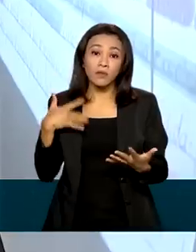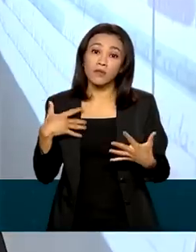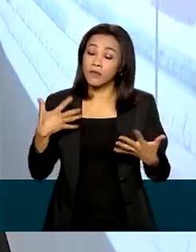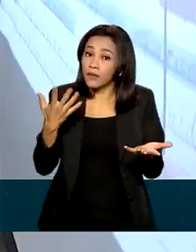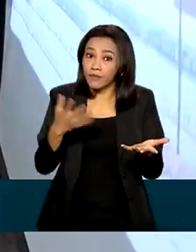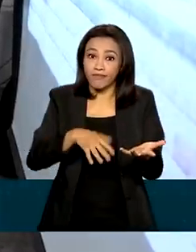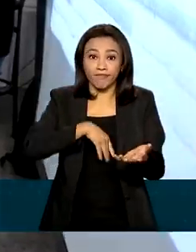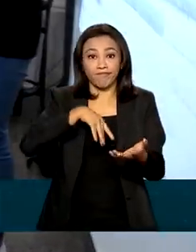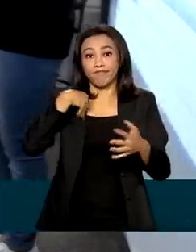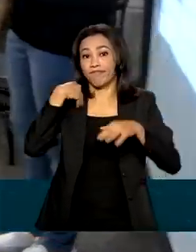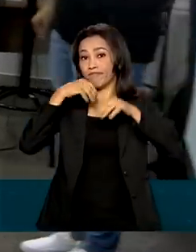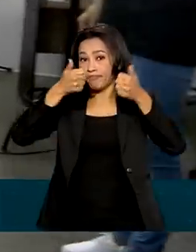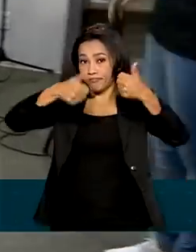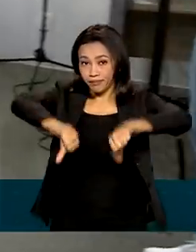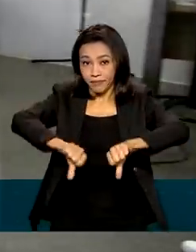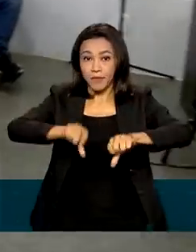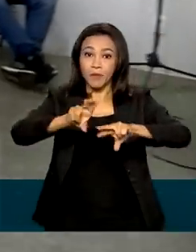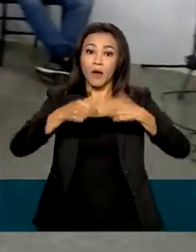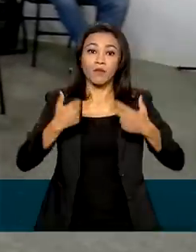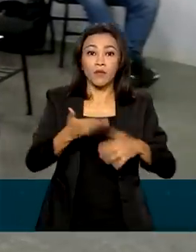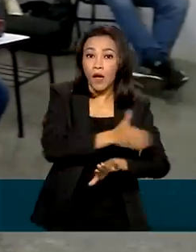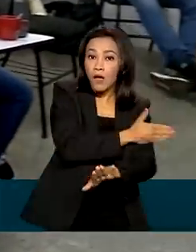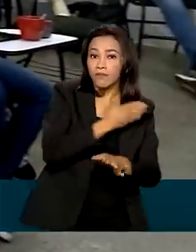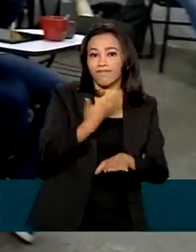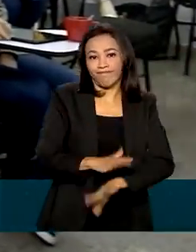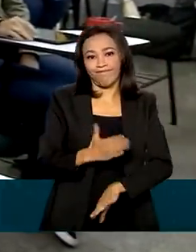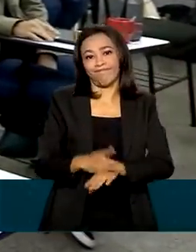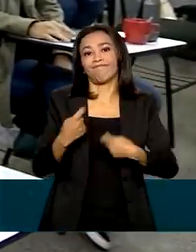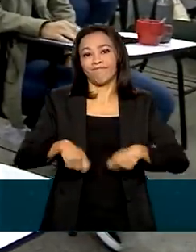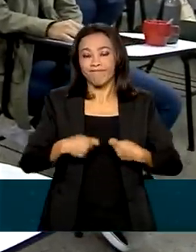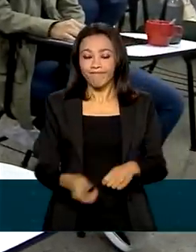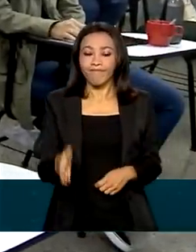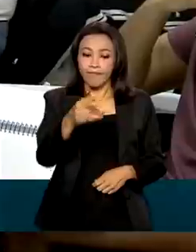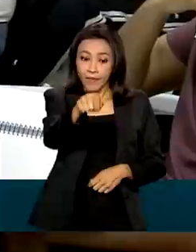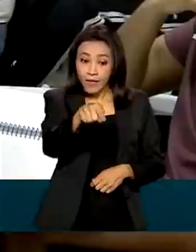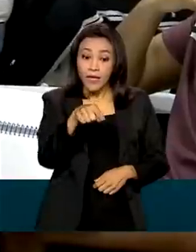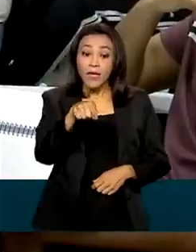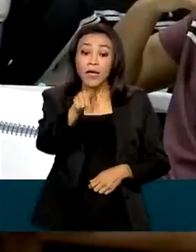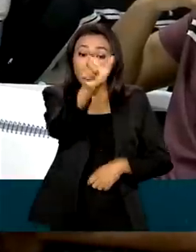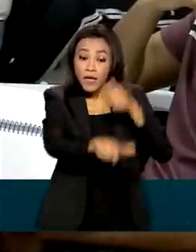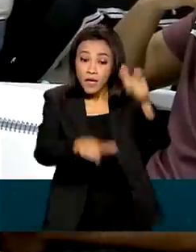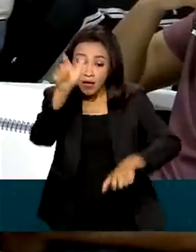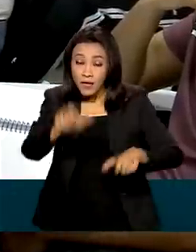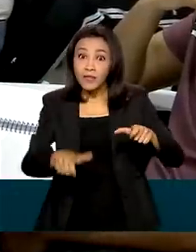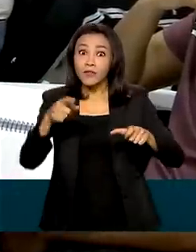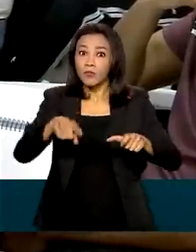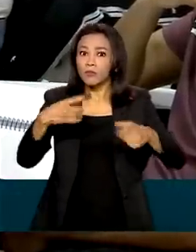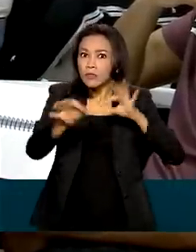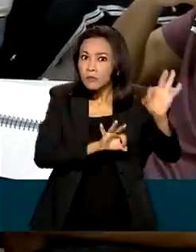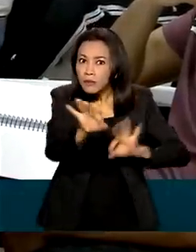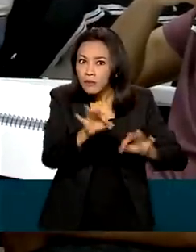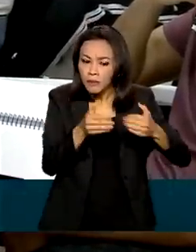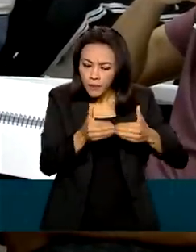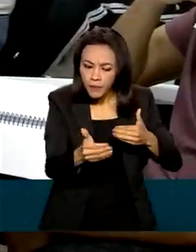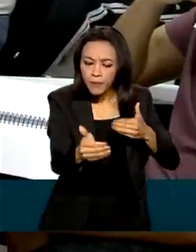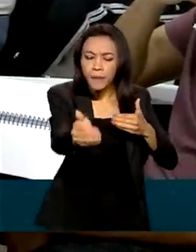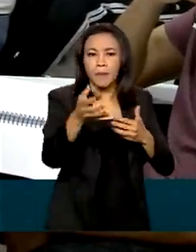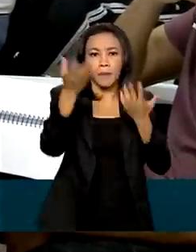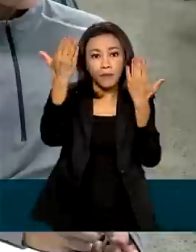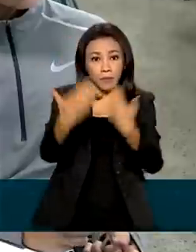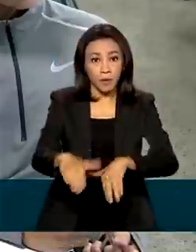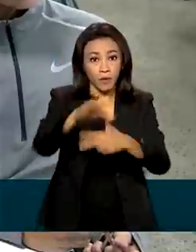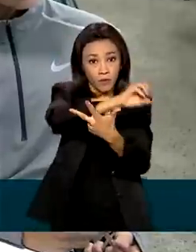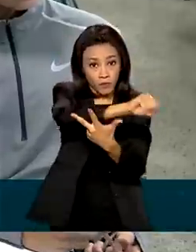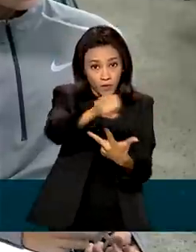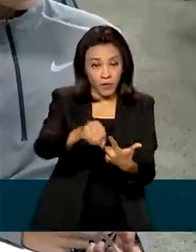de prova cerca de 3 milhões e 400 mil de todo o país estão na contagem regressiva para as provas do